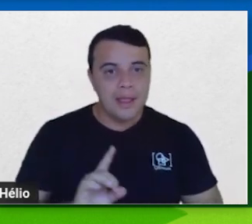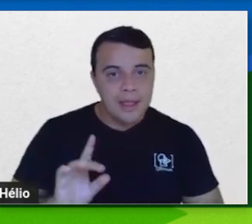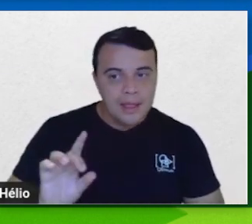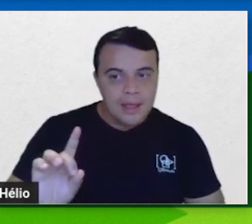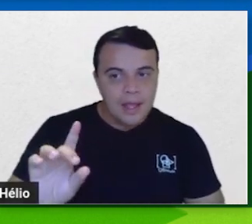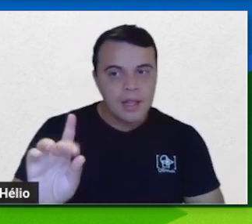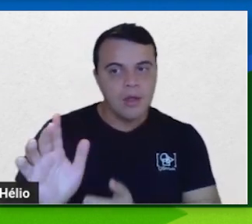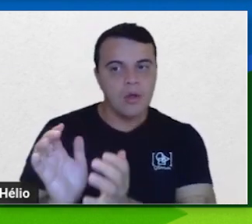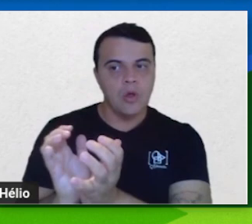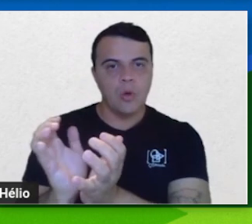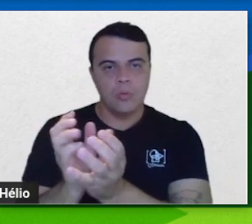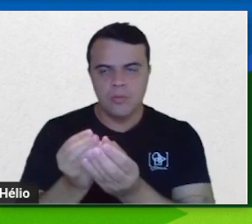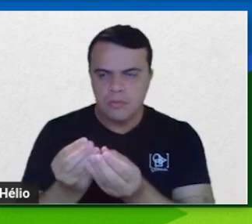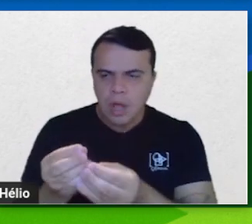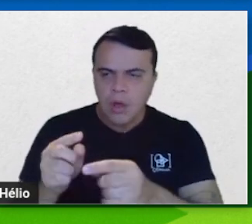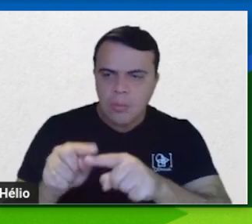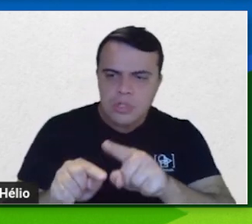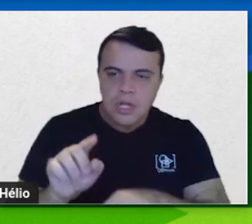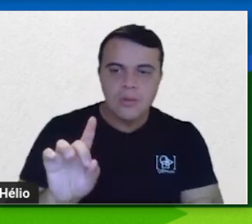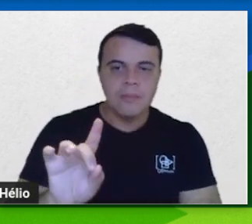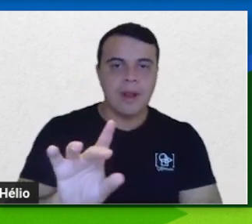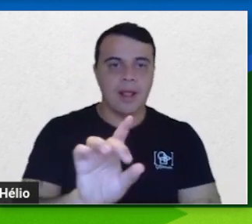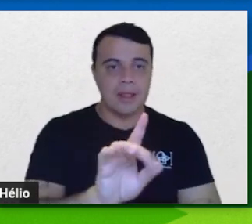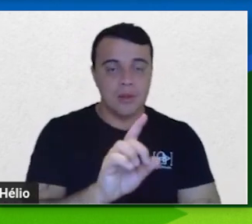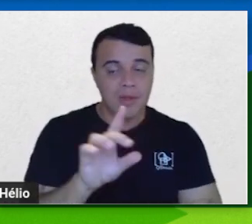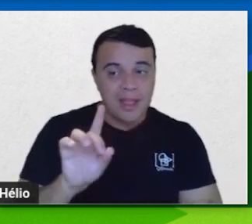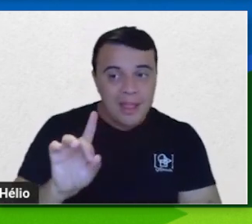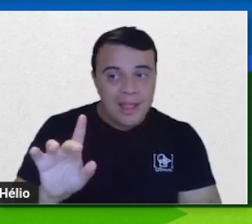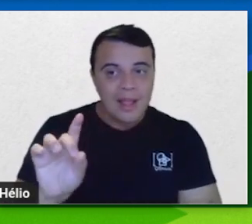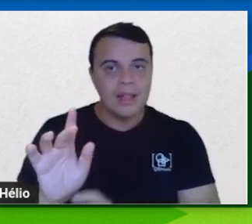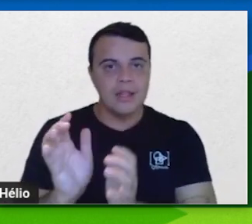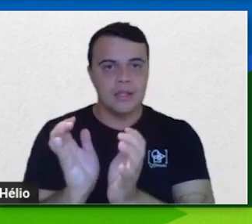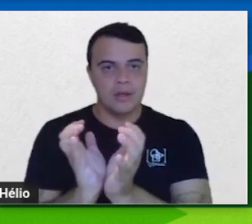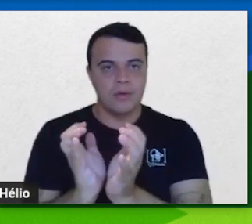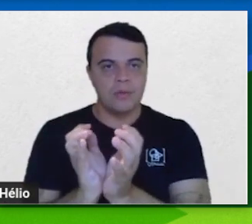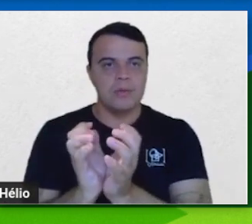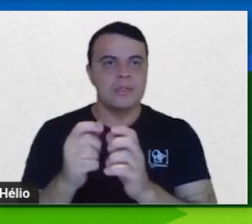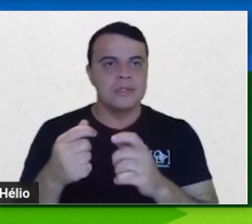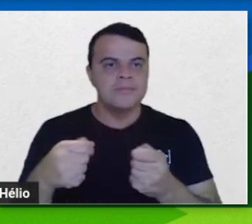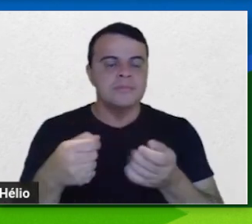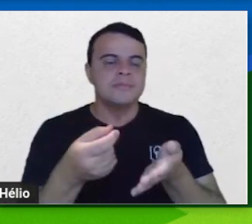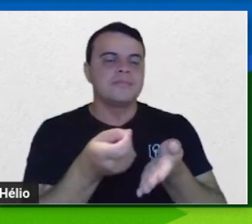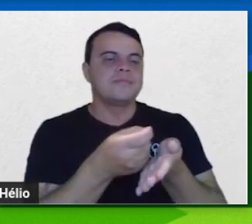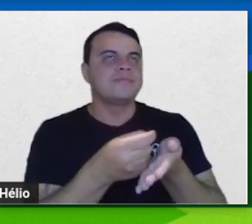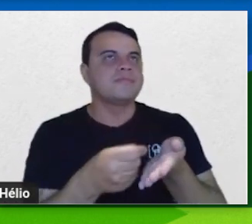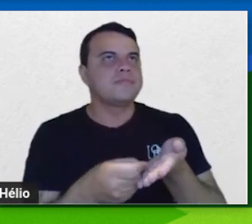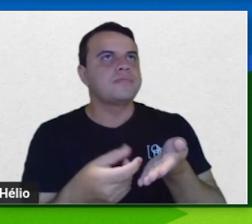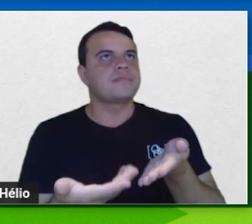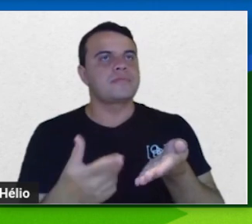esses grupos vão receber um objeto e esses grupos vão ter que escrever